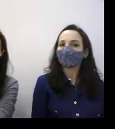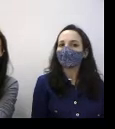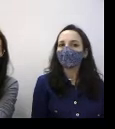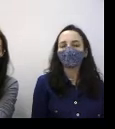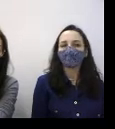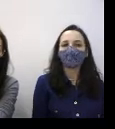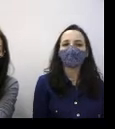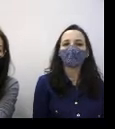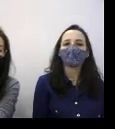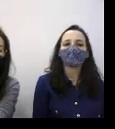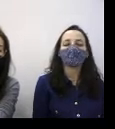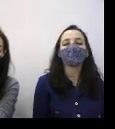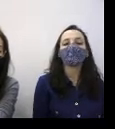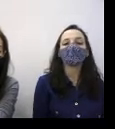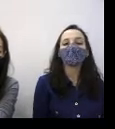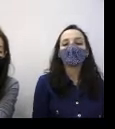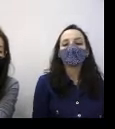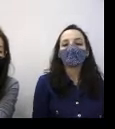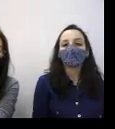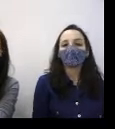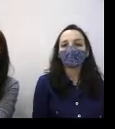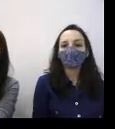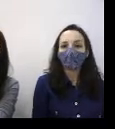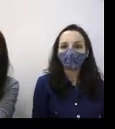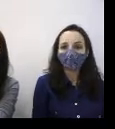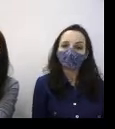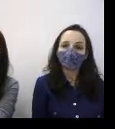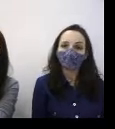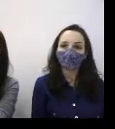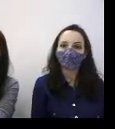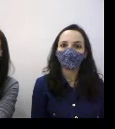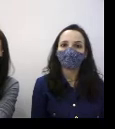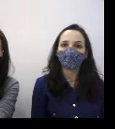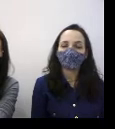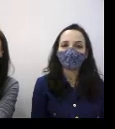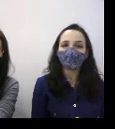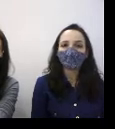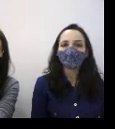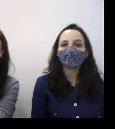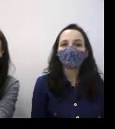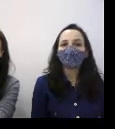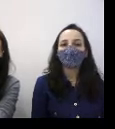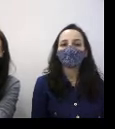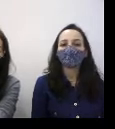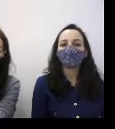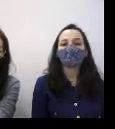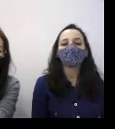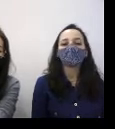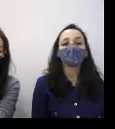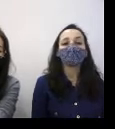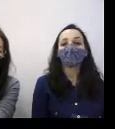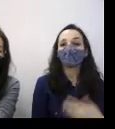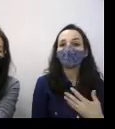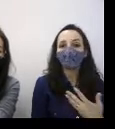um de vocês, funcionários aí da nossa rede, tem se esforçado aí nesse contexto de pandemia, né? Adequado